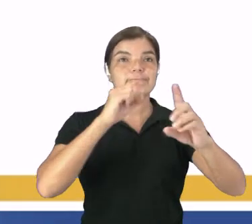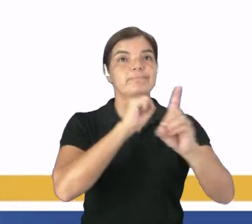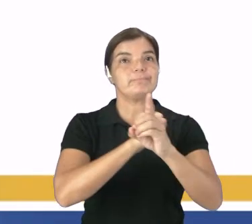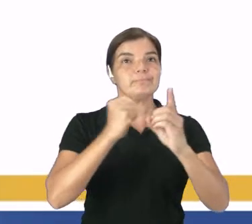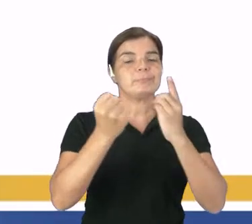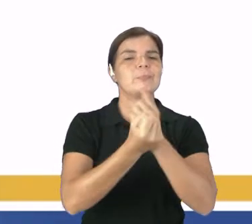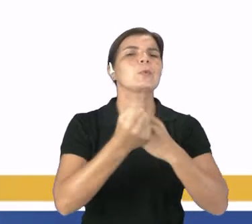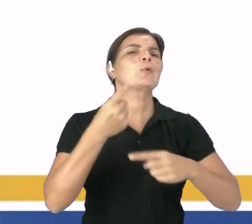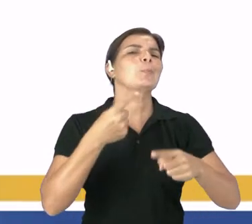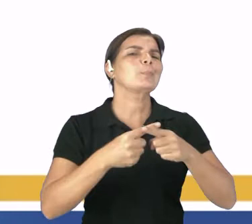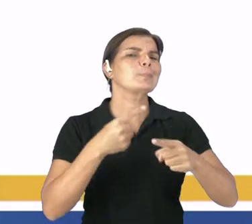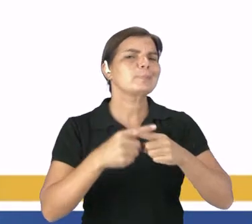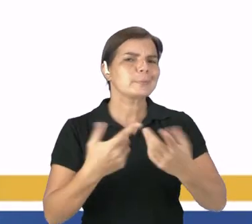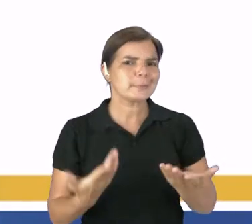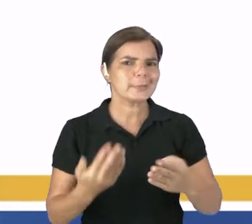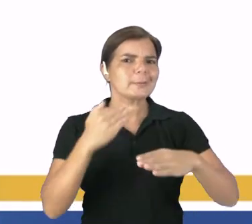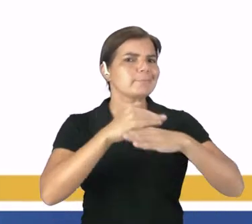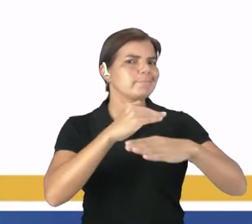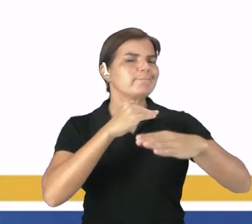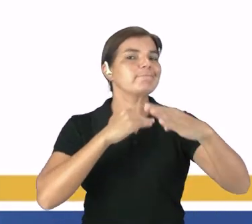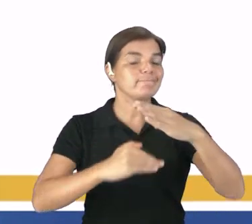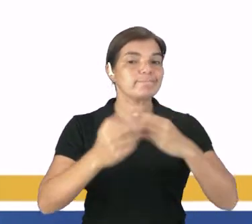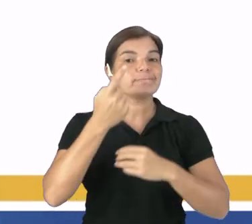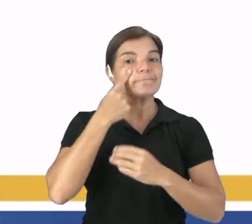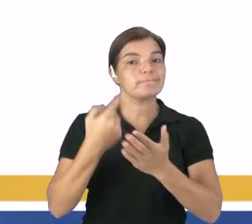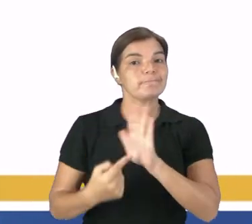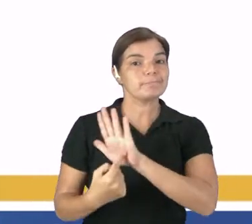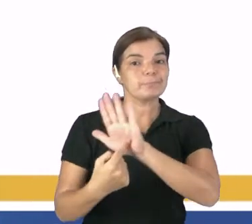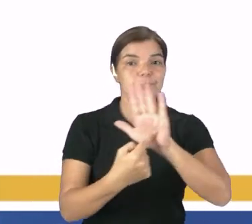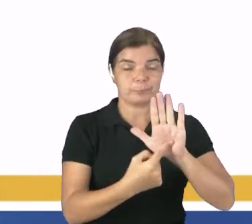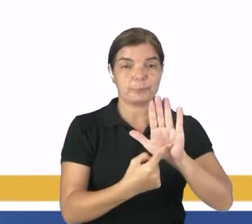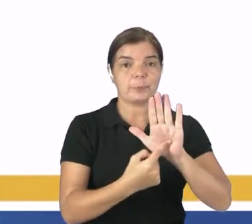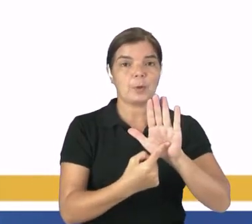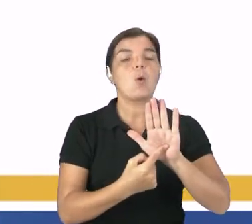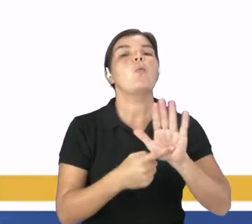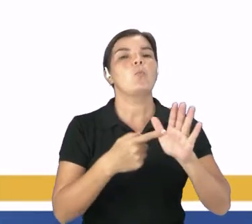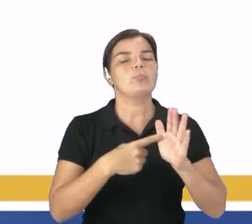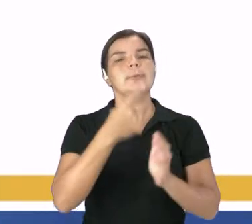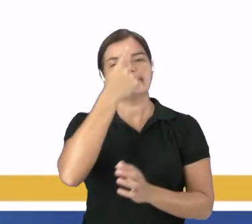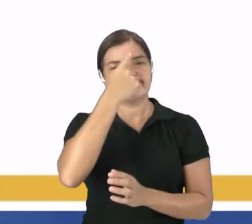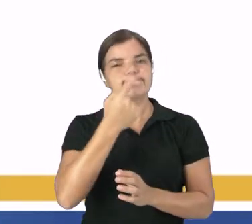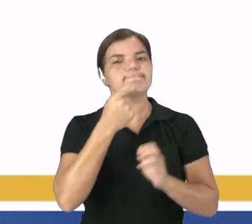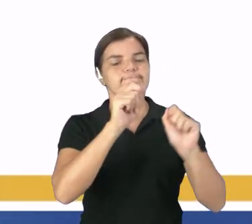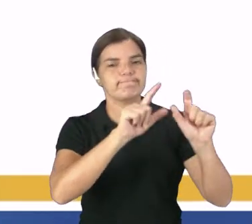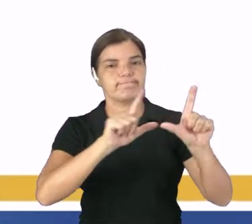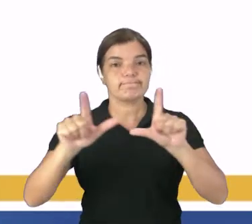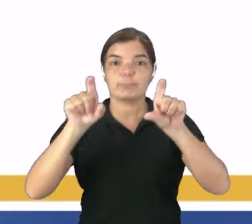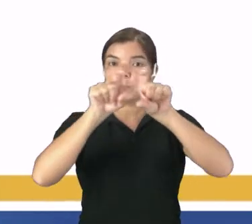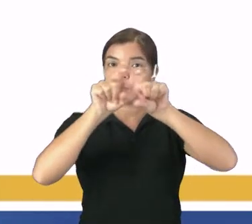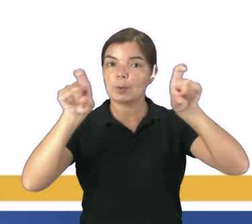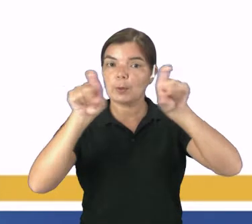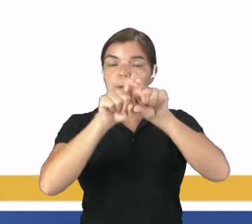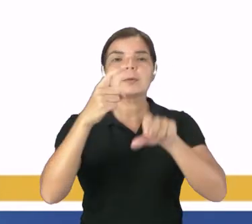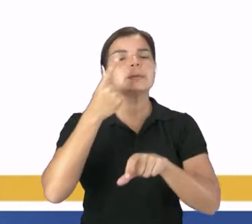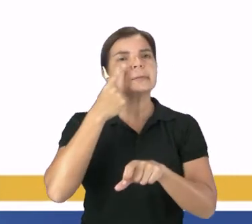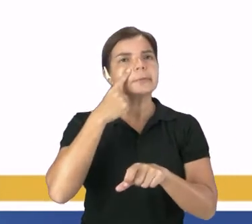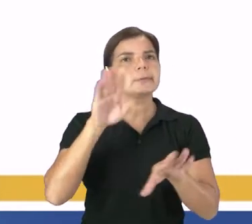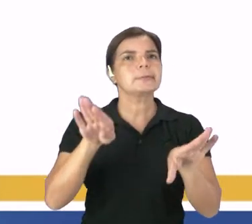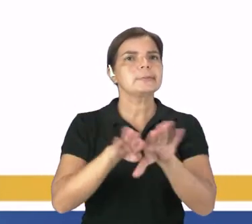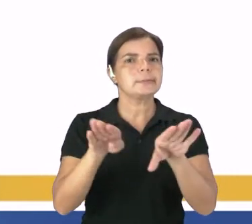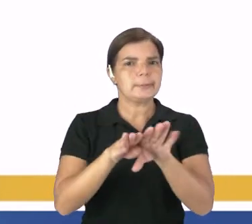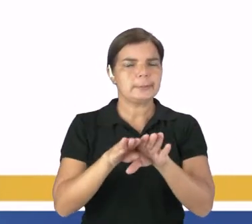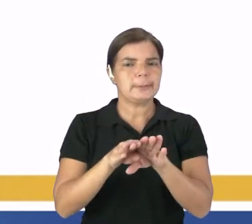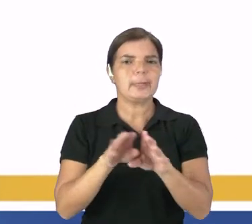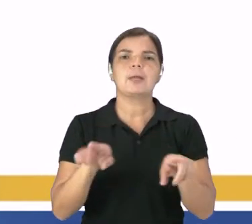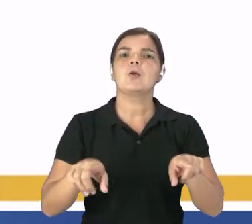desigualdades sociais. Por que as desigualdades sociais? Eu trago para vocês uma chargezinha também, né? Uma tirinha bem legalzinha, que nela